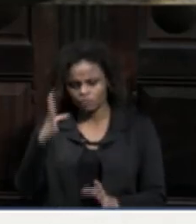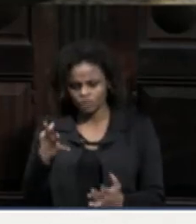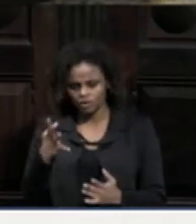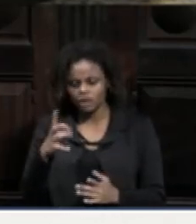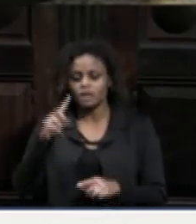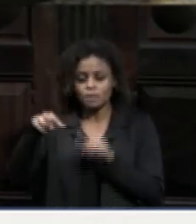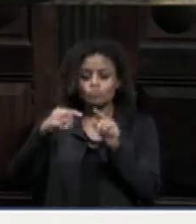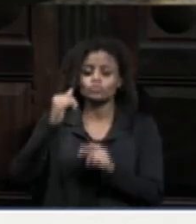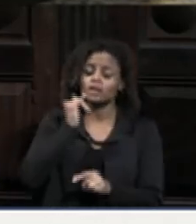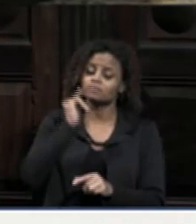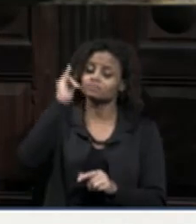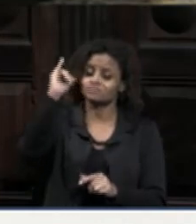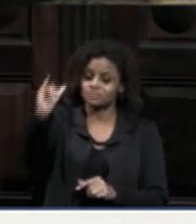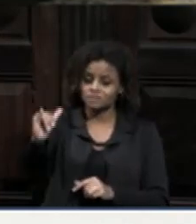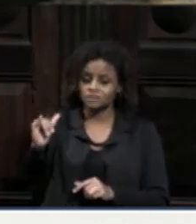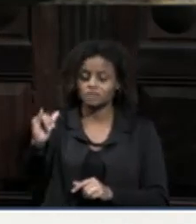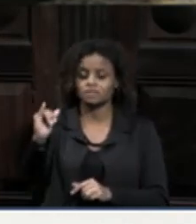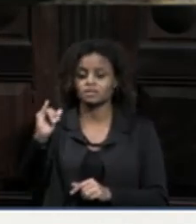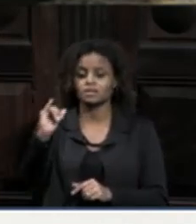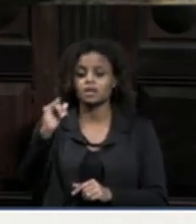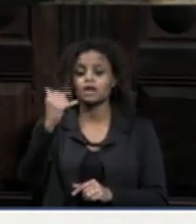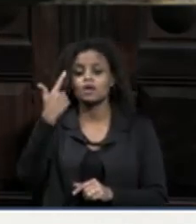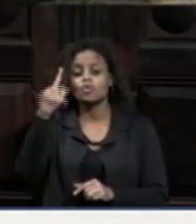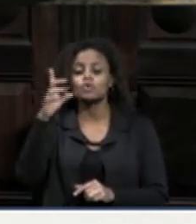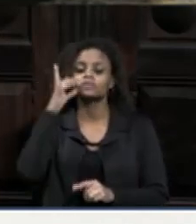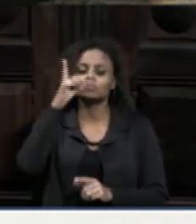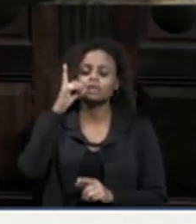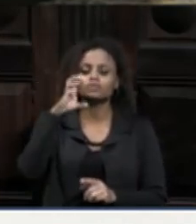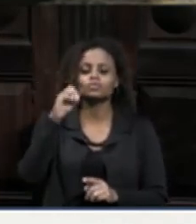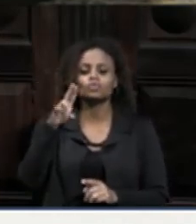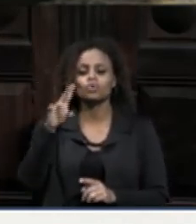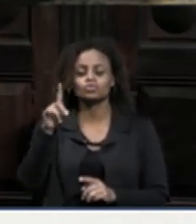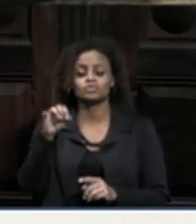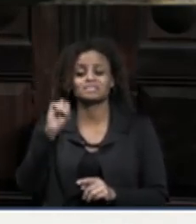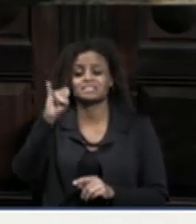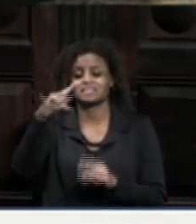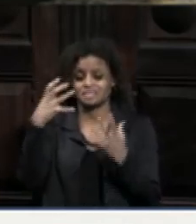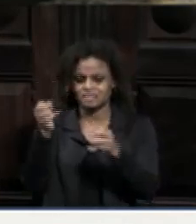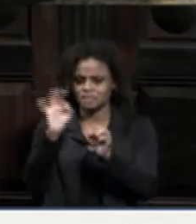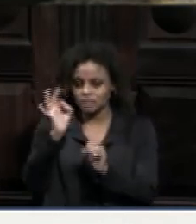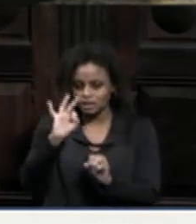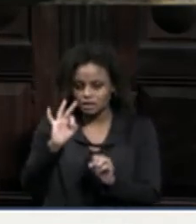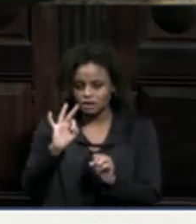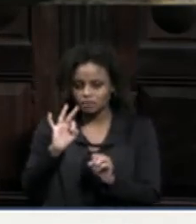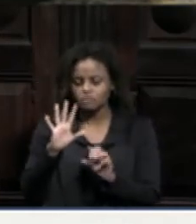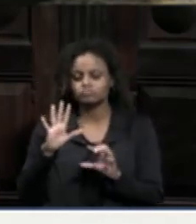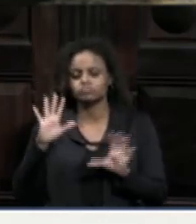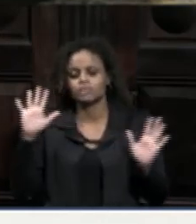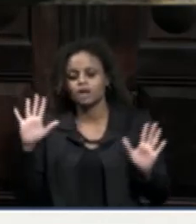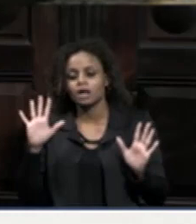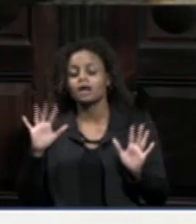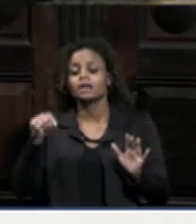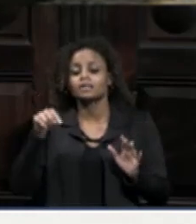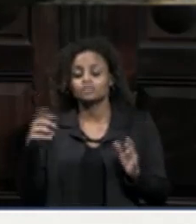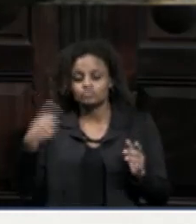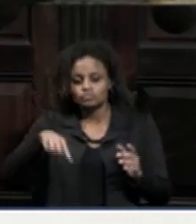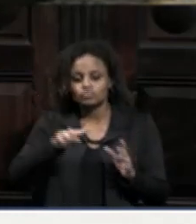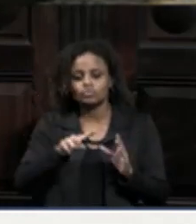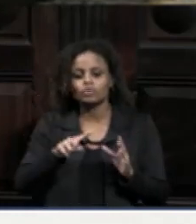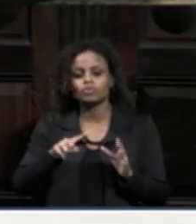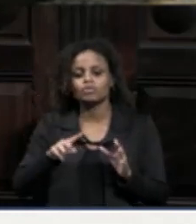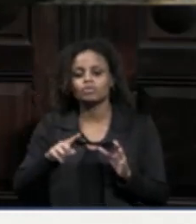comunicar. Claro, se ele for contra, o negócio complica, mas deixando claro que houve